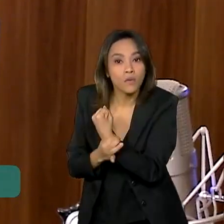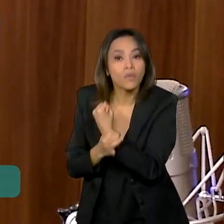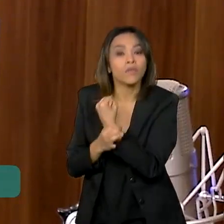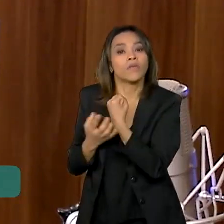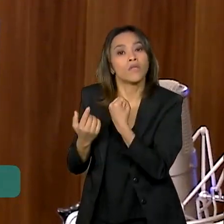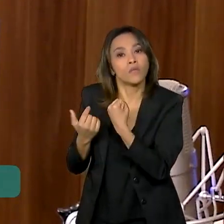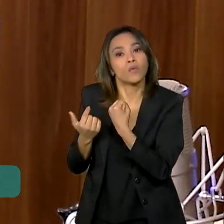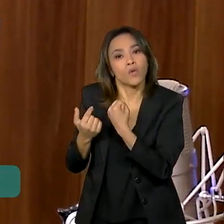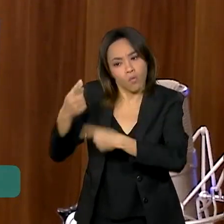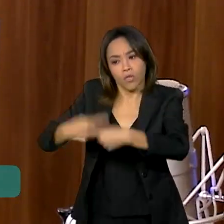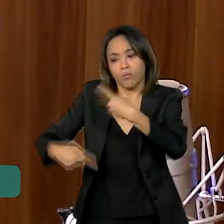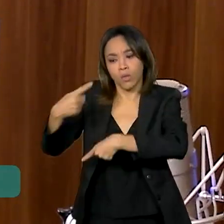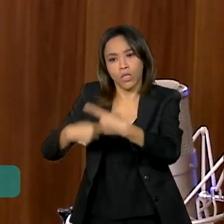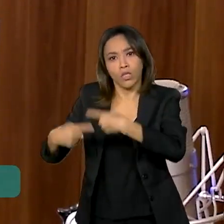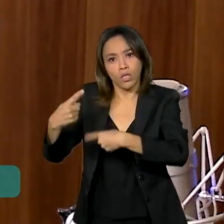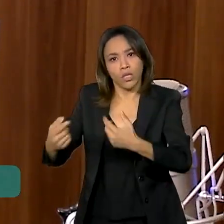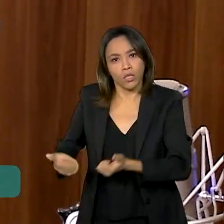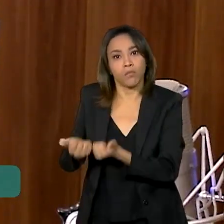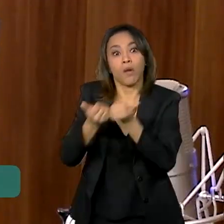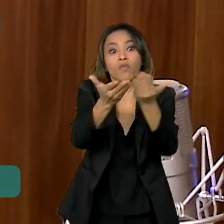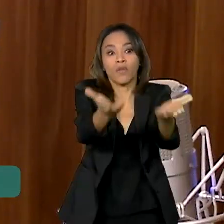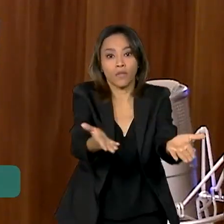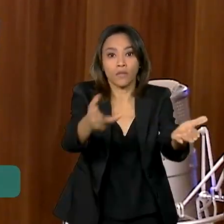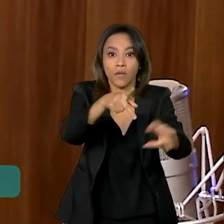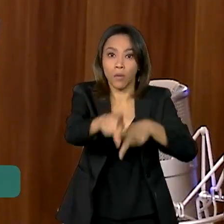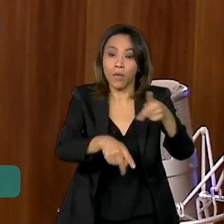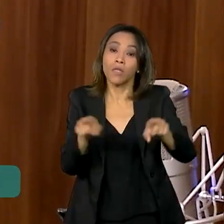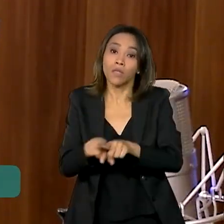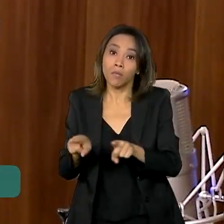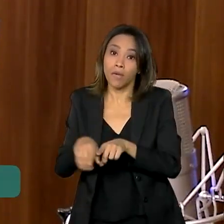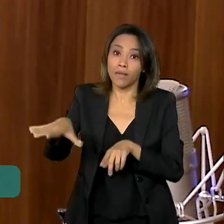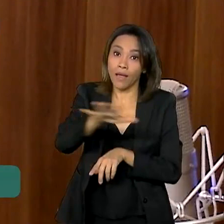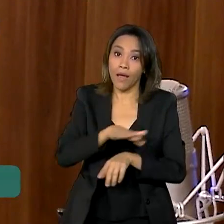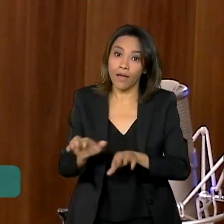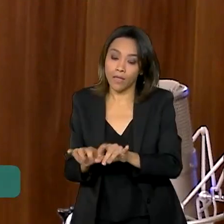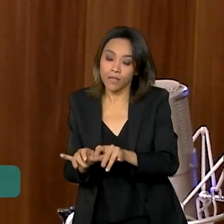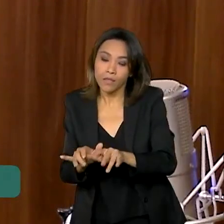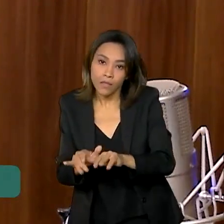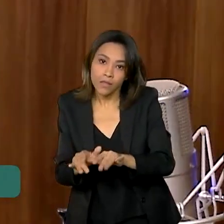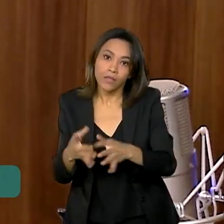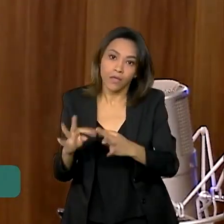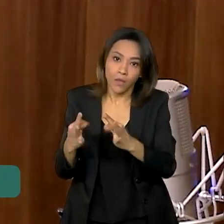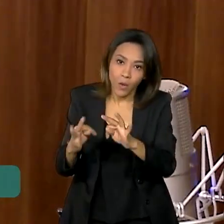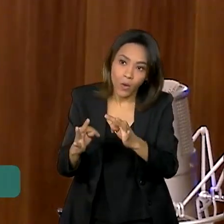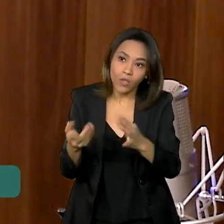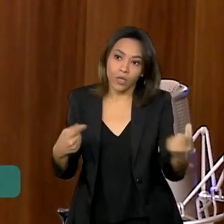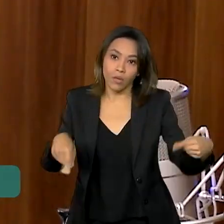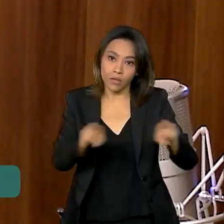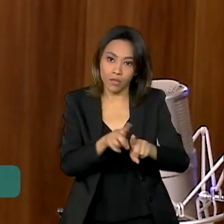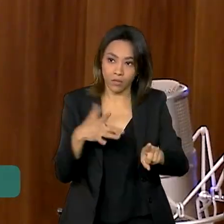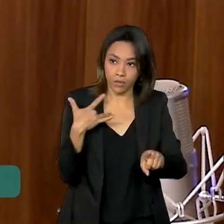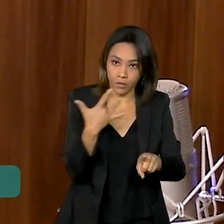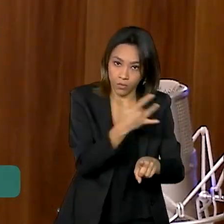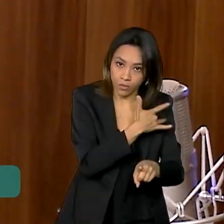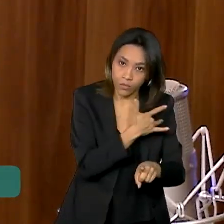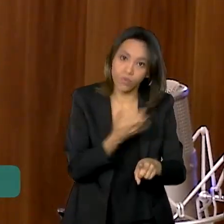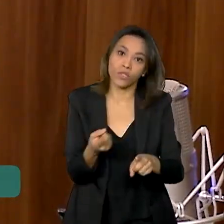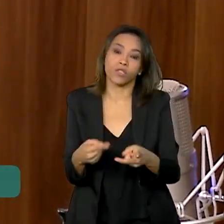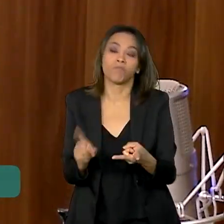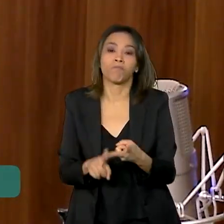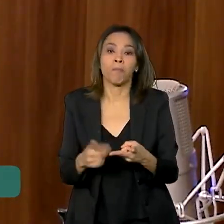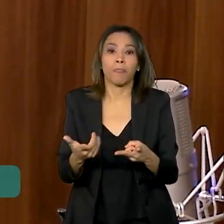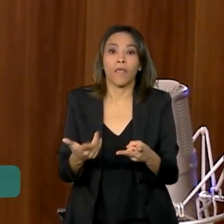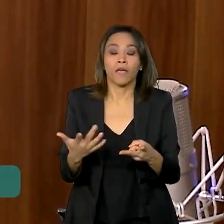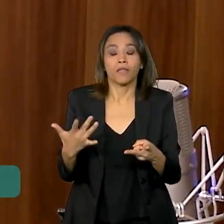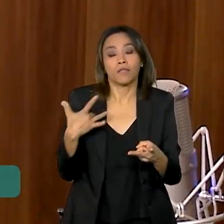essas políticas para a população, mas também na área de transformação digital. A gente está com foco muito grande na área, com parceria com a saúde, Estamos fazendo a parceria com